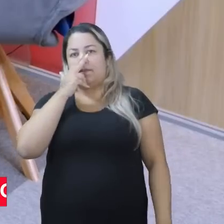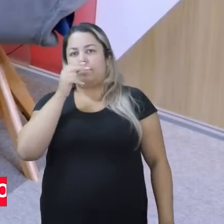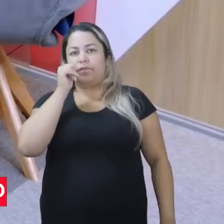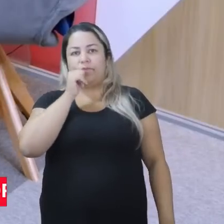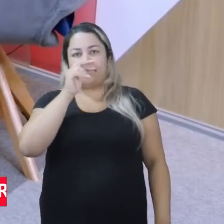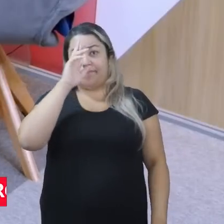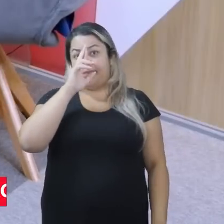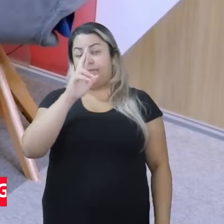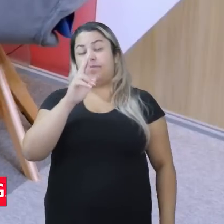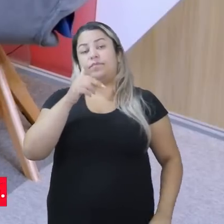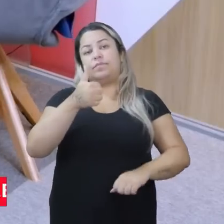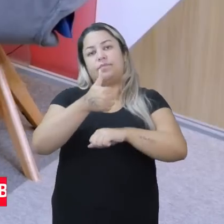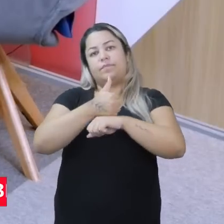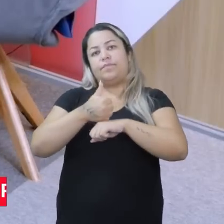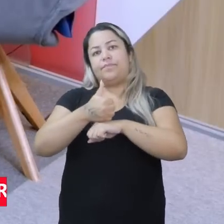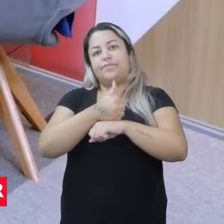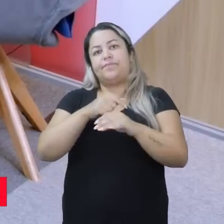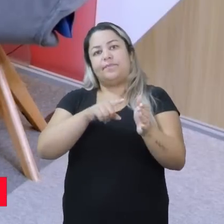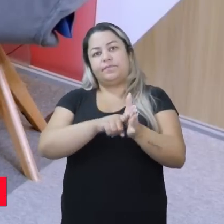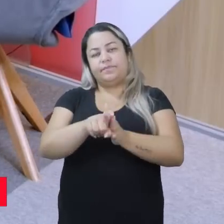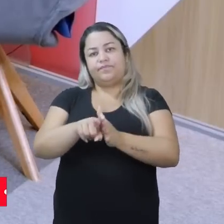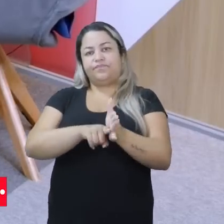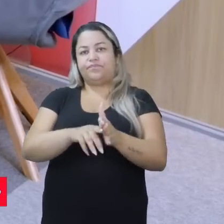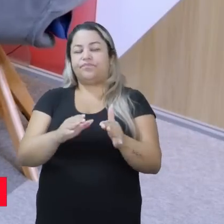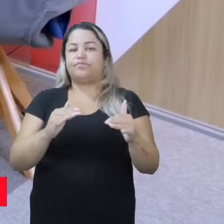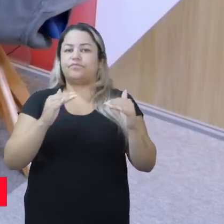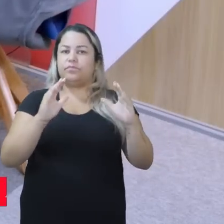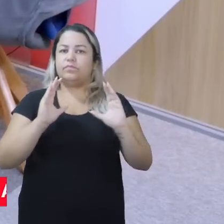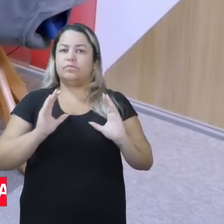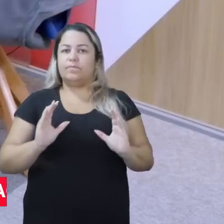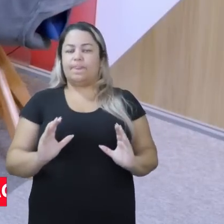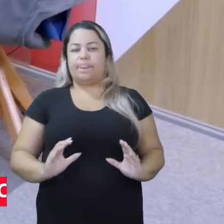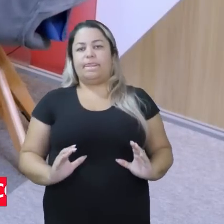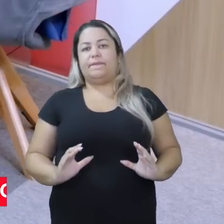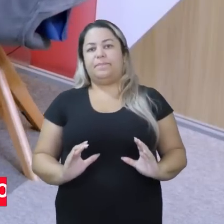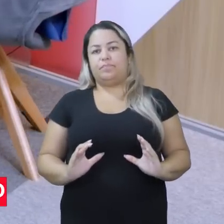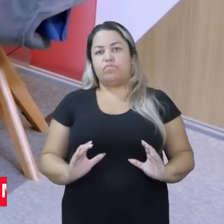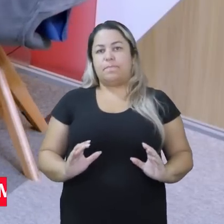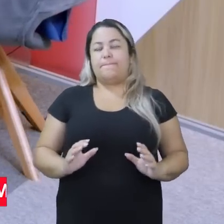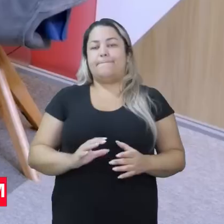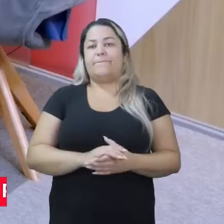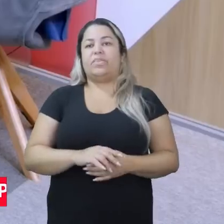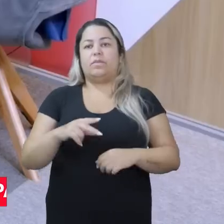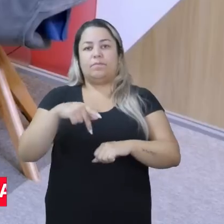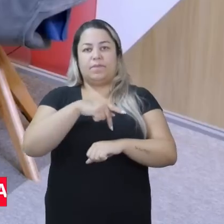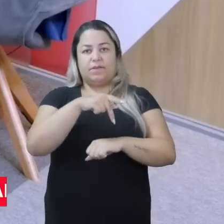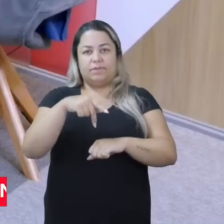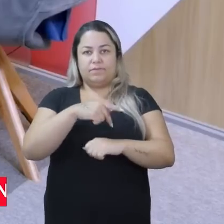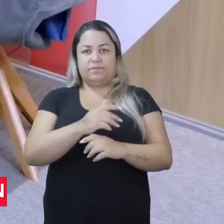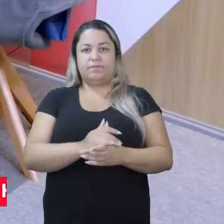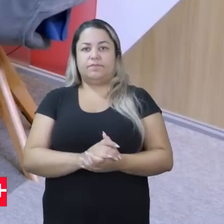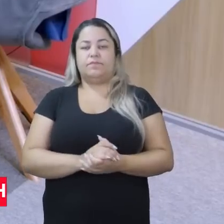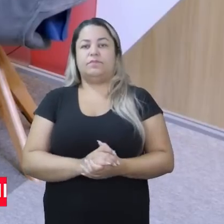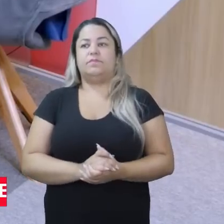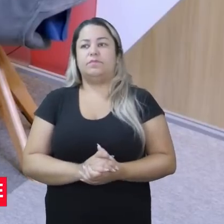ser melhorado sobre essas investigações, sobre essa postura também do país?